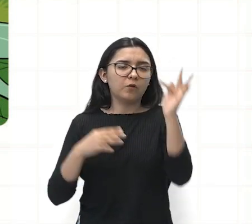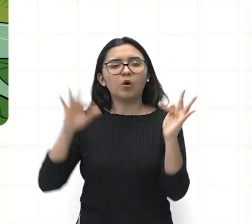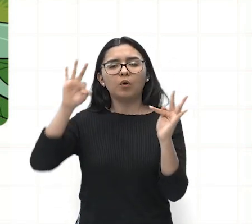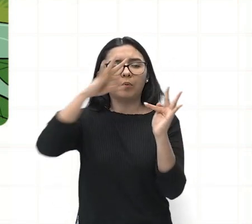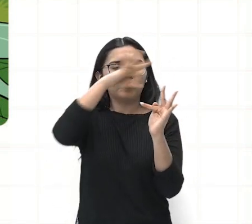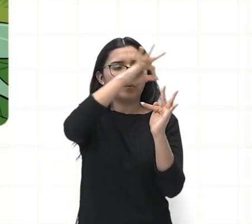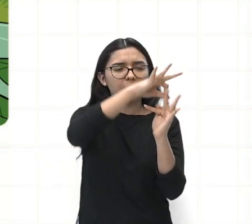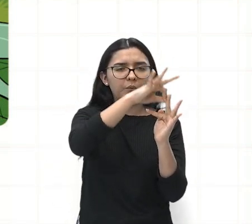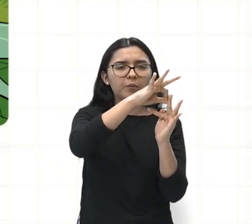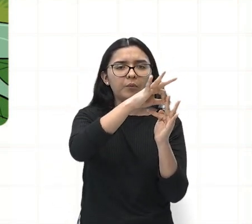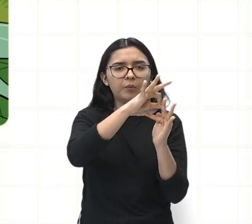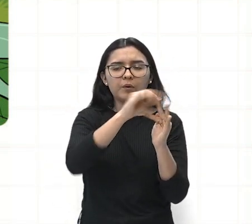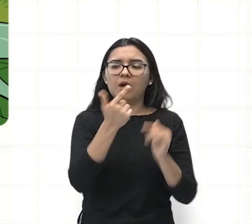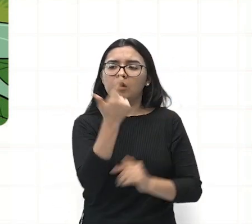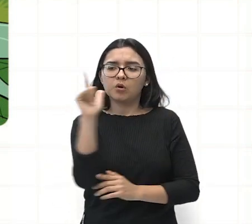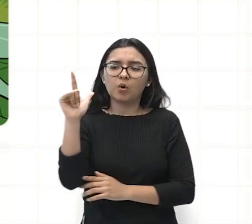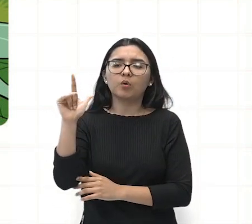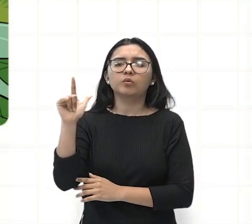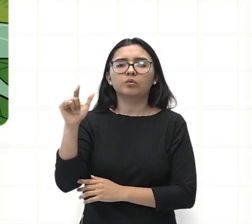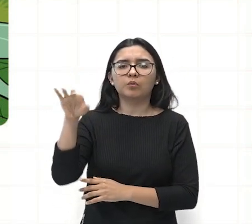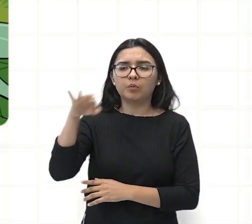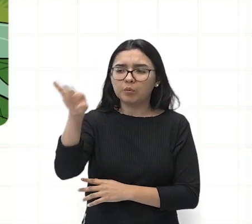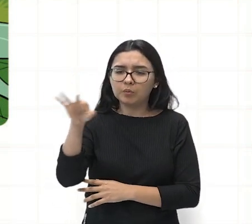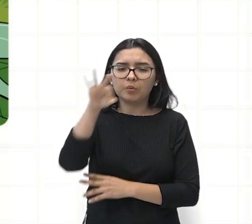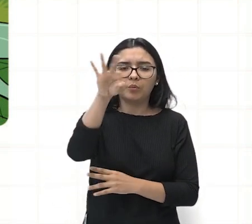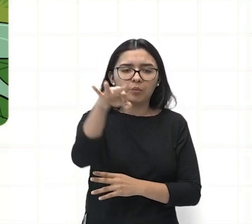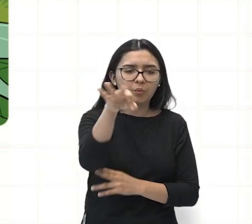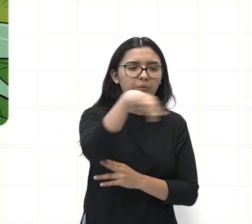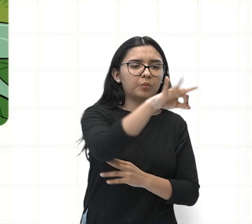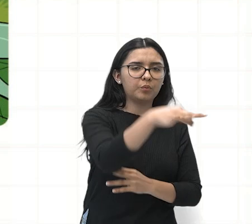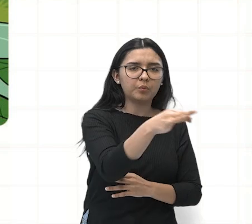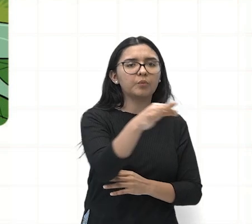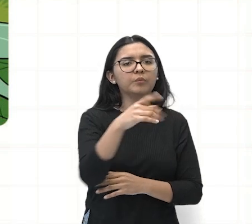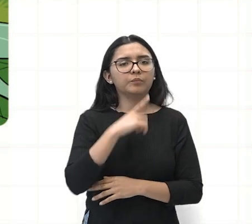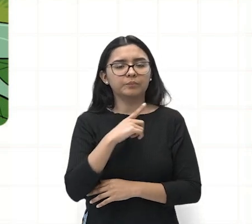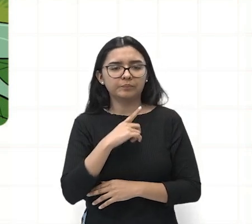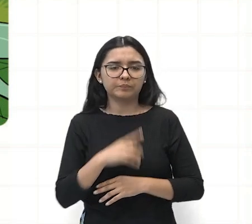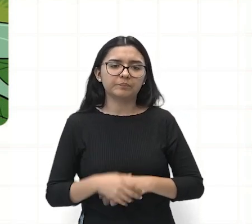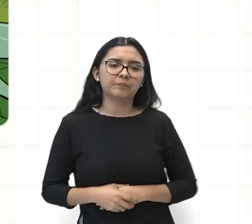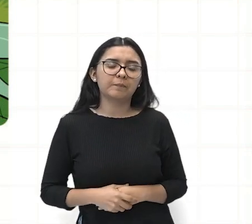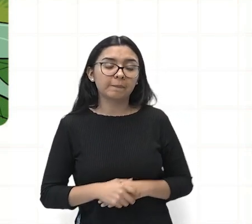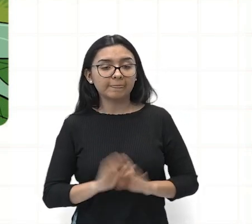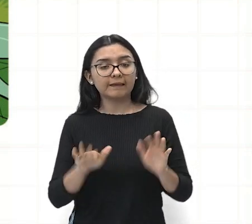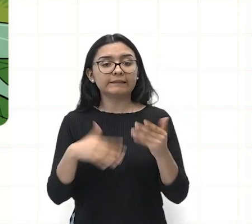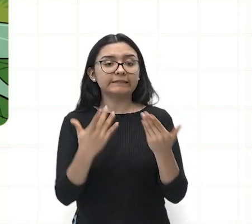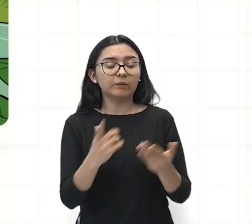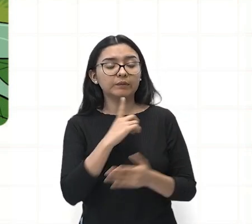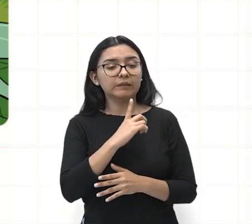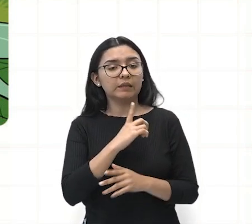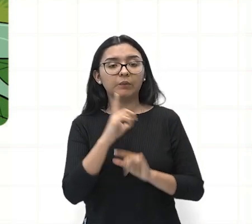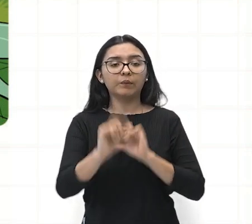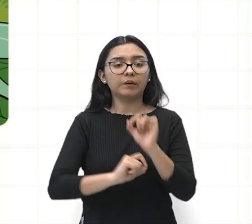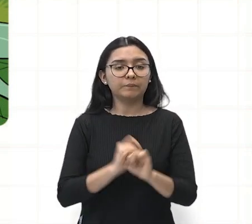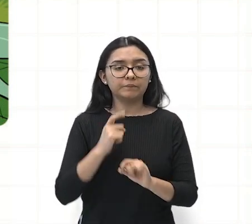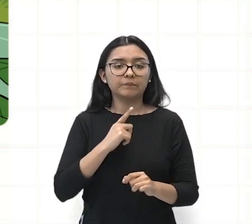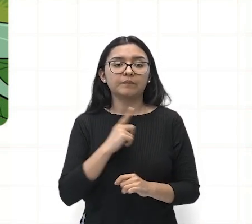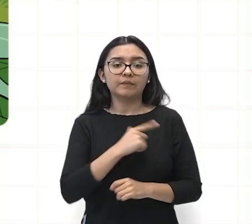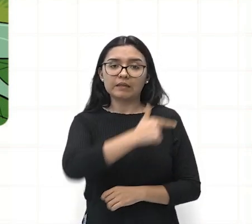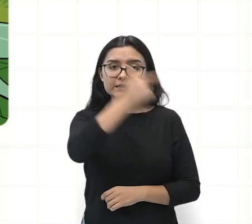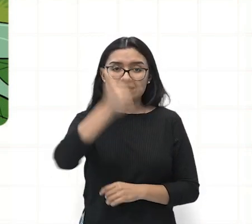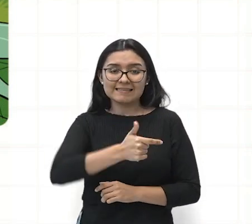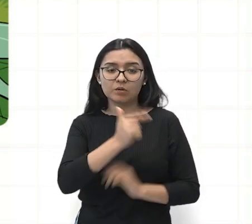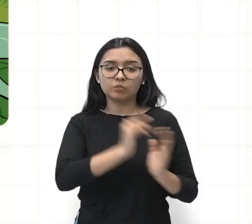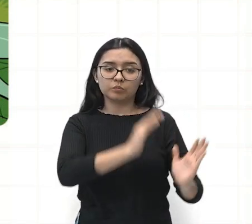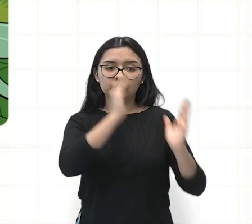flores em flores e acabam fazendo com que haja uma variedade, com que elas também se fertilizem. Então a gente tem aí esse